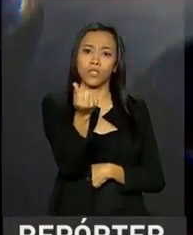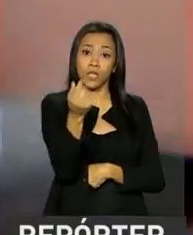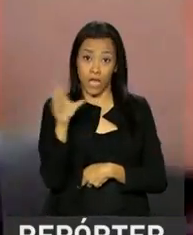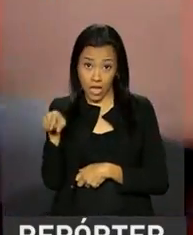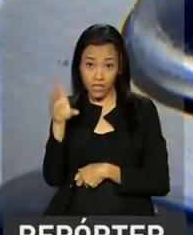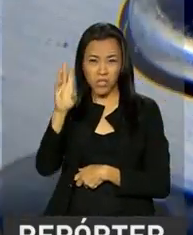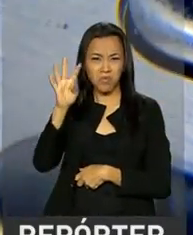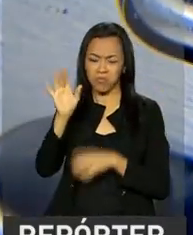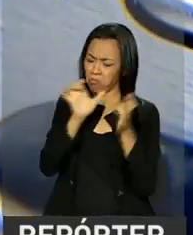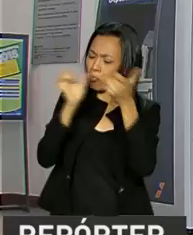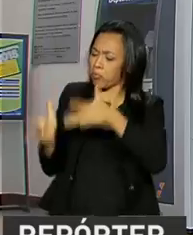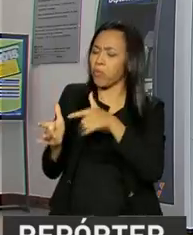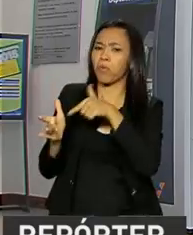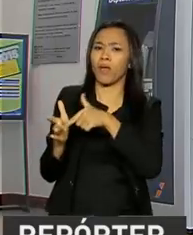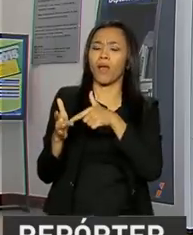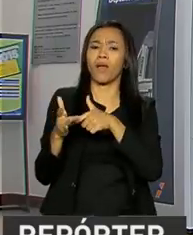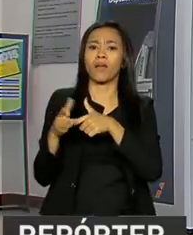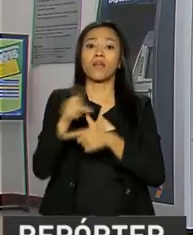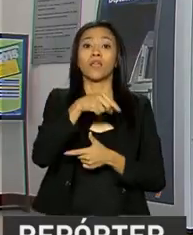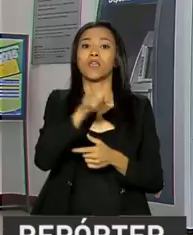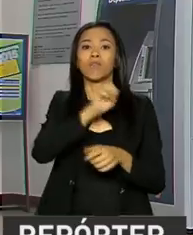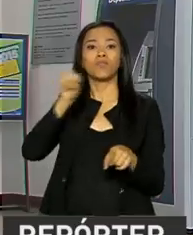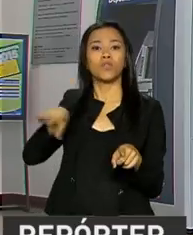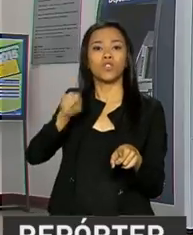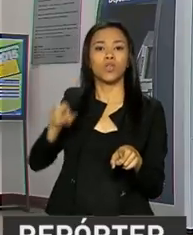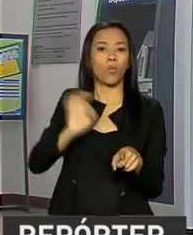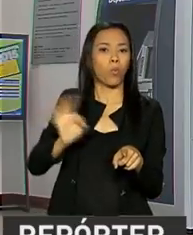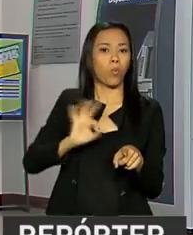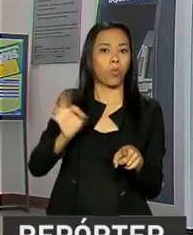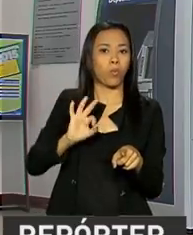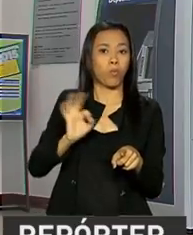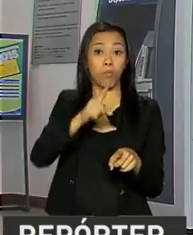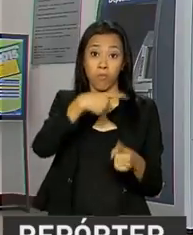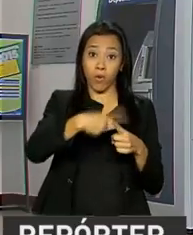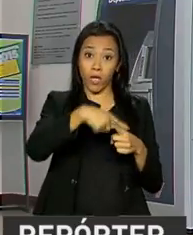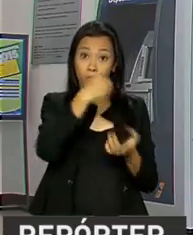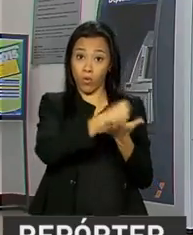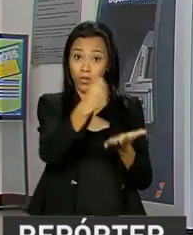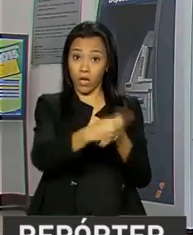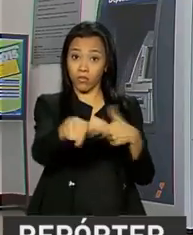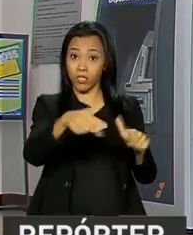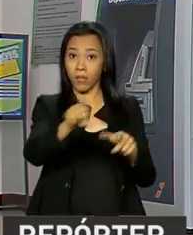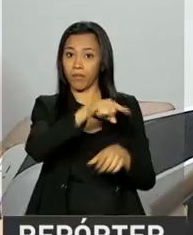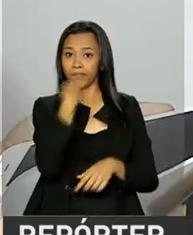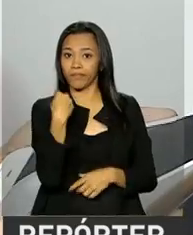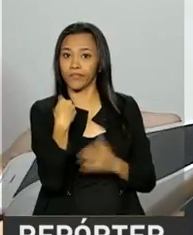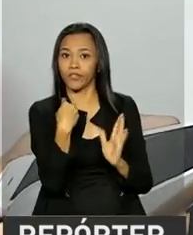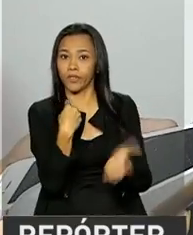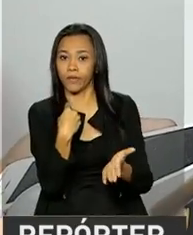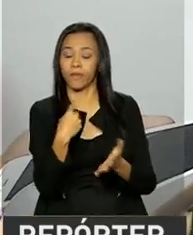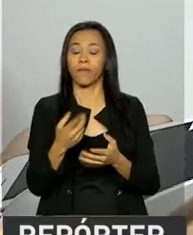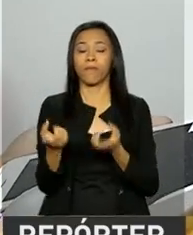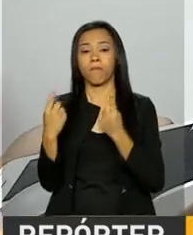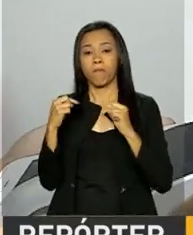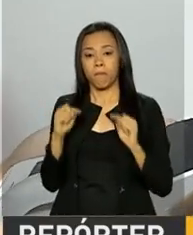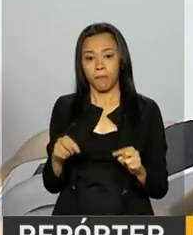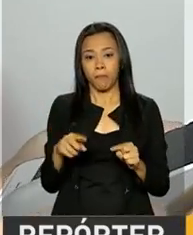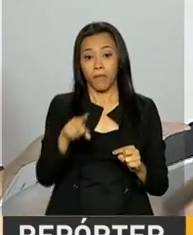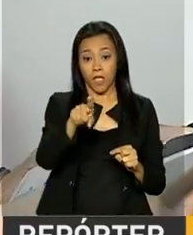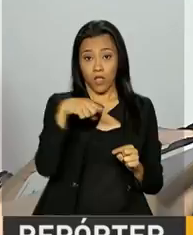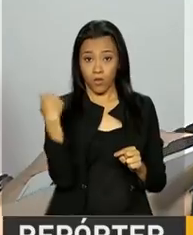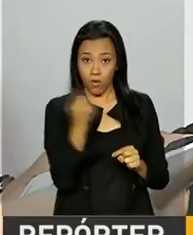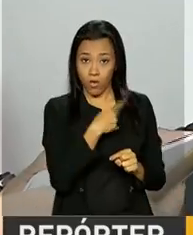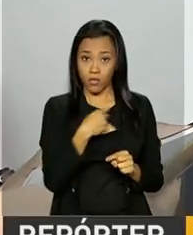são aquelas que deixaram de receber depósitos já que o contrato de trabalho acabou nós entramos